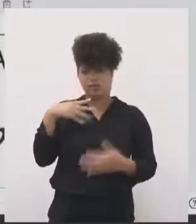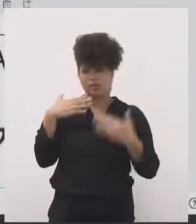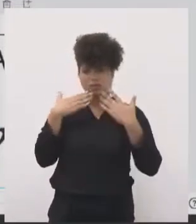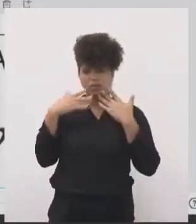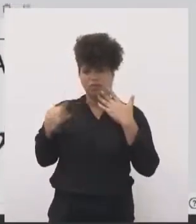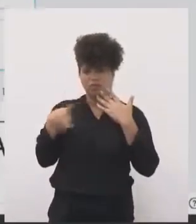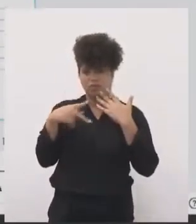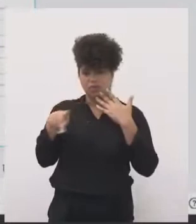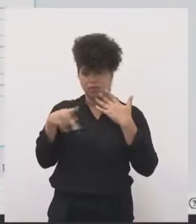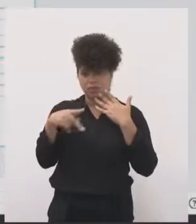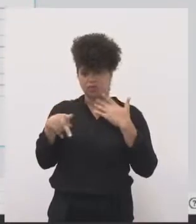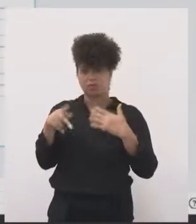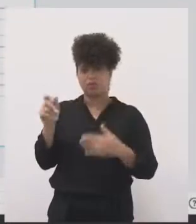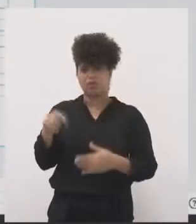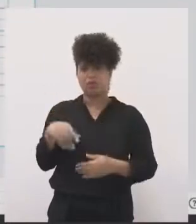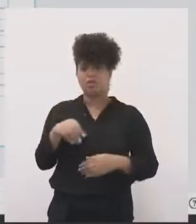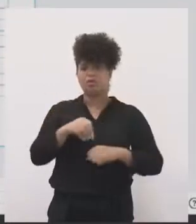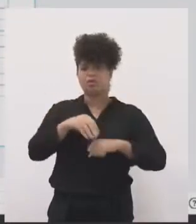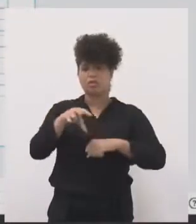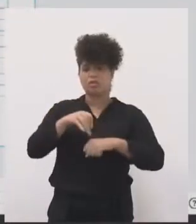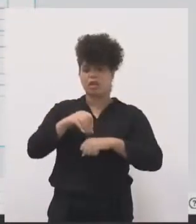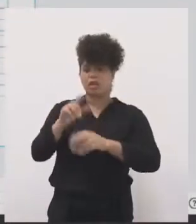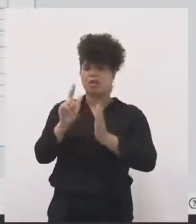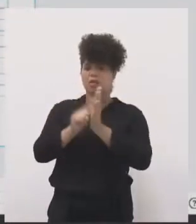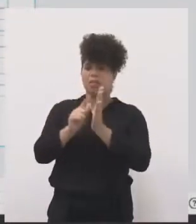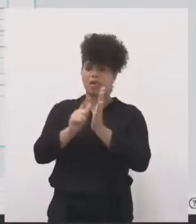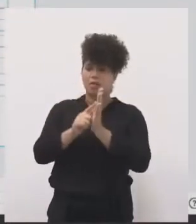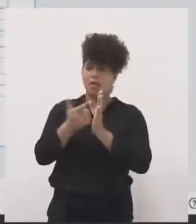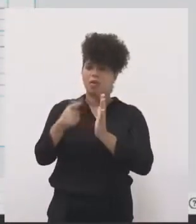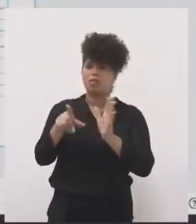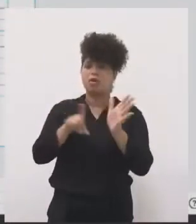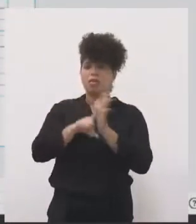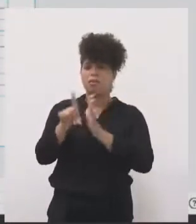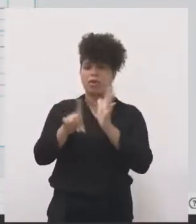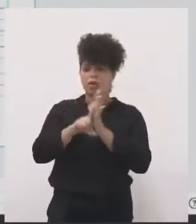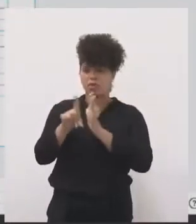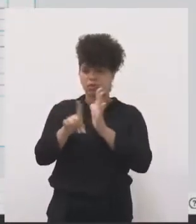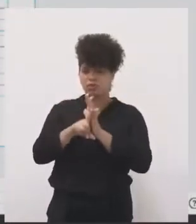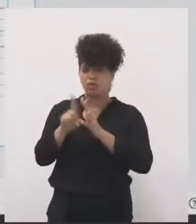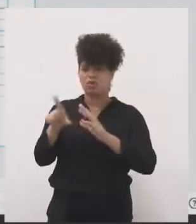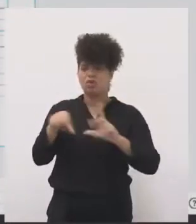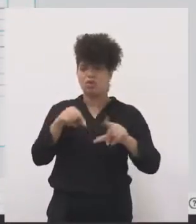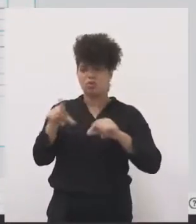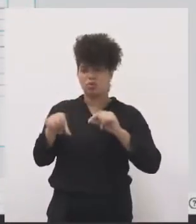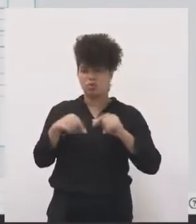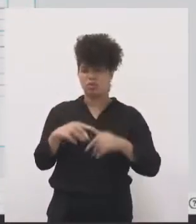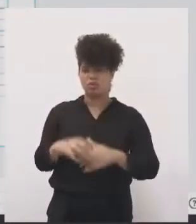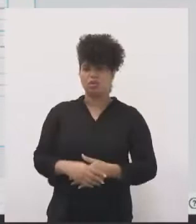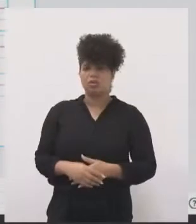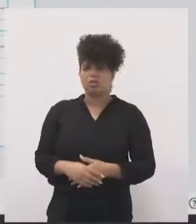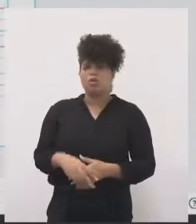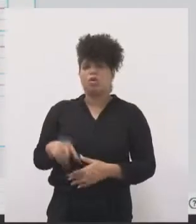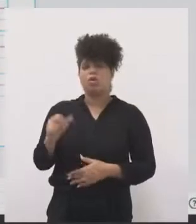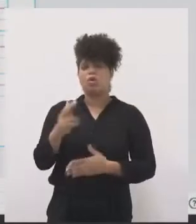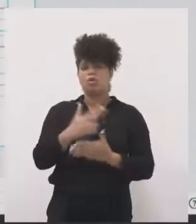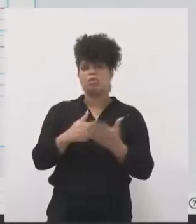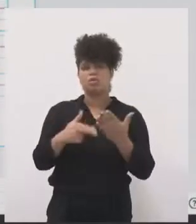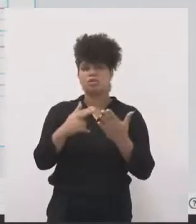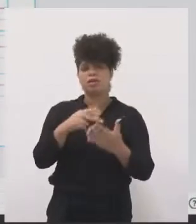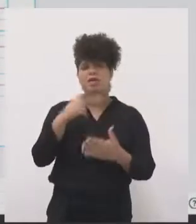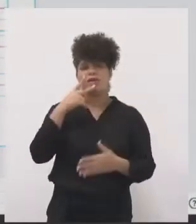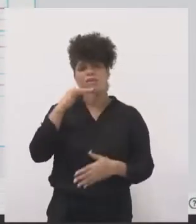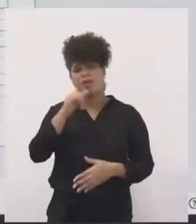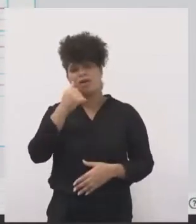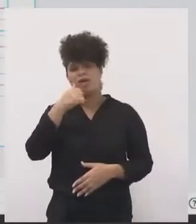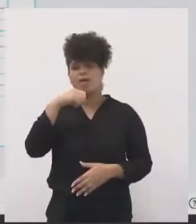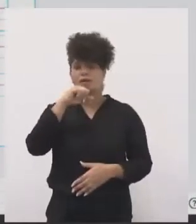professor, então o professor pode distribuir a folha, colocar algumas perguntas, perguntar, pedir para desenhar o pai, a mãe,